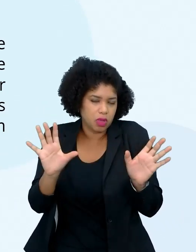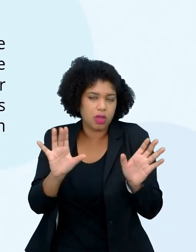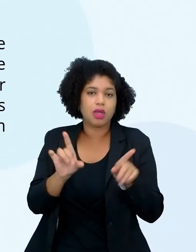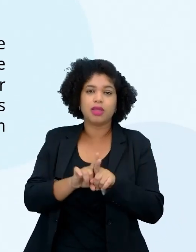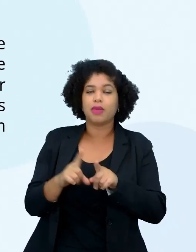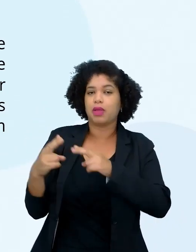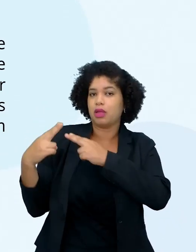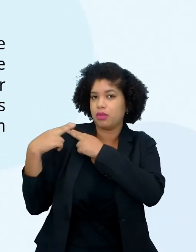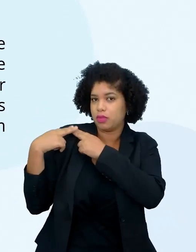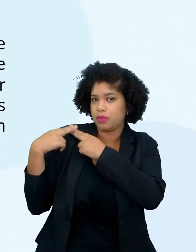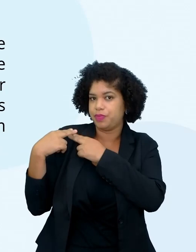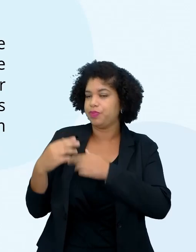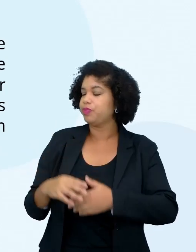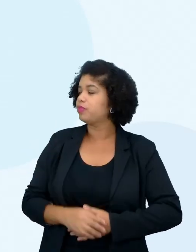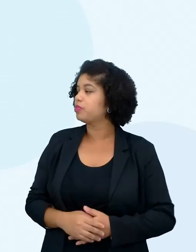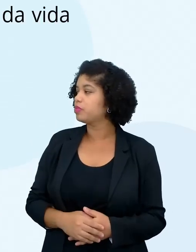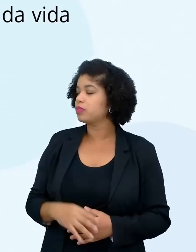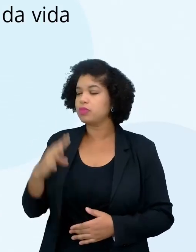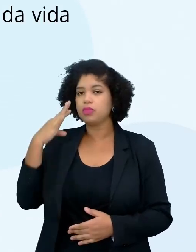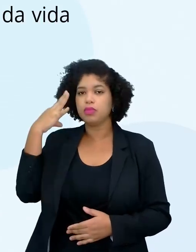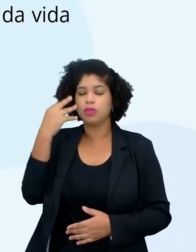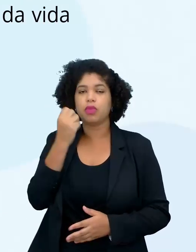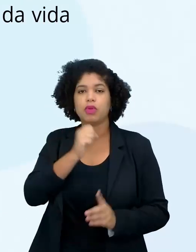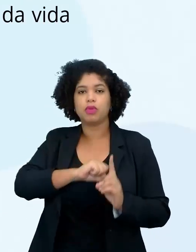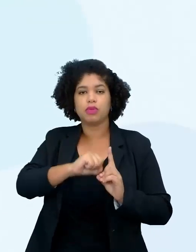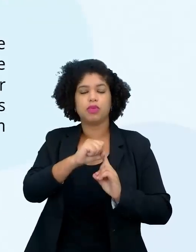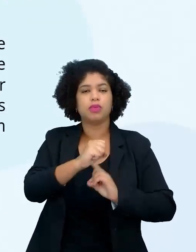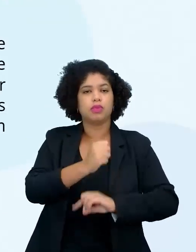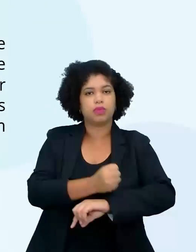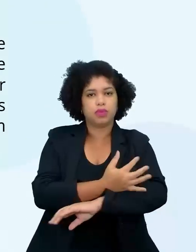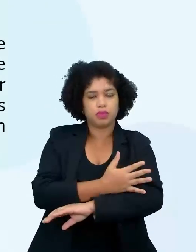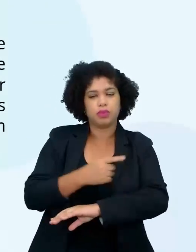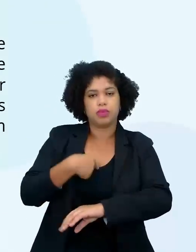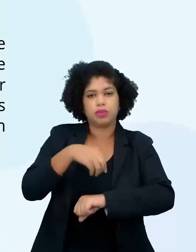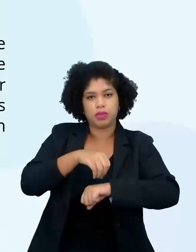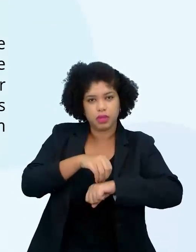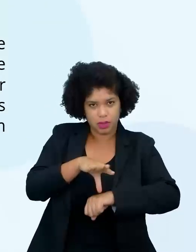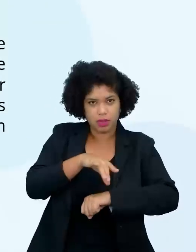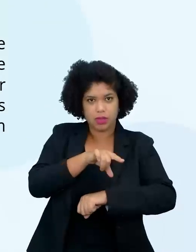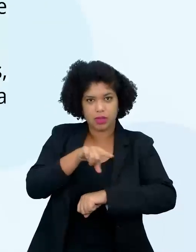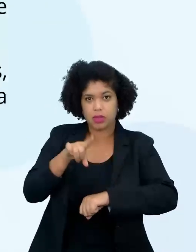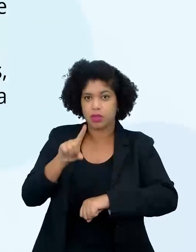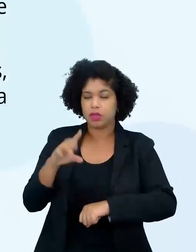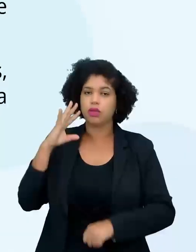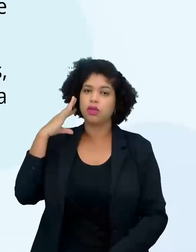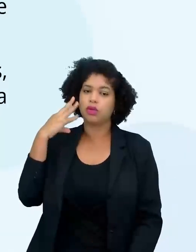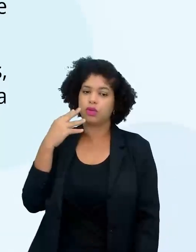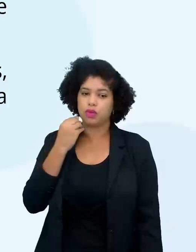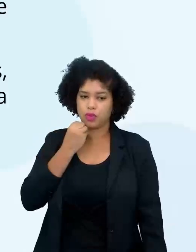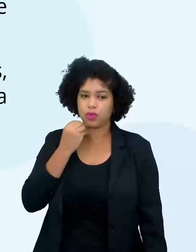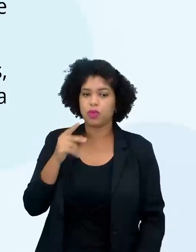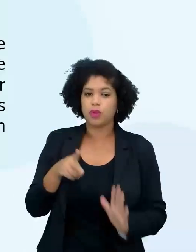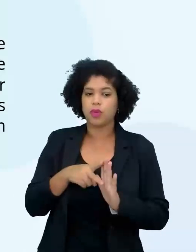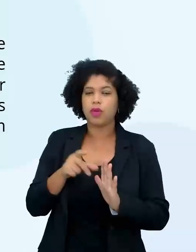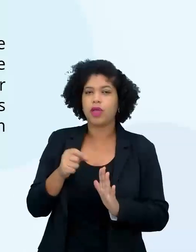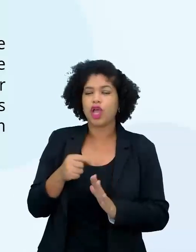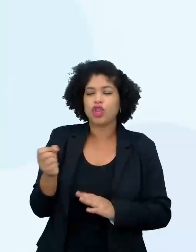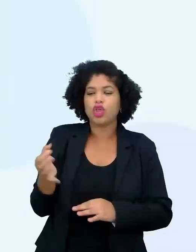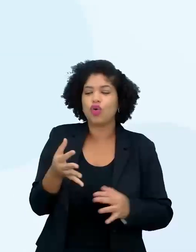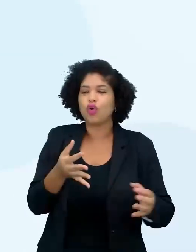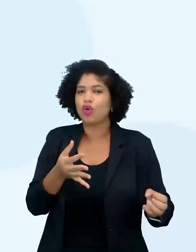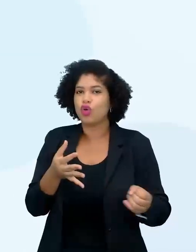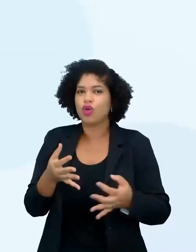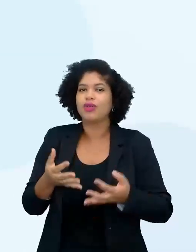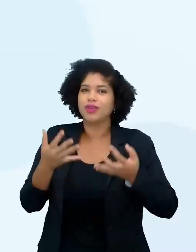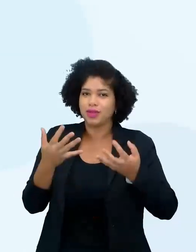competência socioemocional, nós estamos sugerindo a competência abertura ao novo, ou melhor,